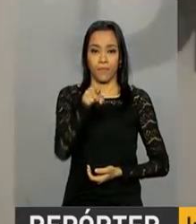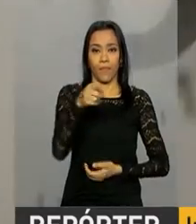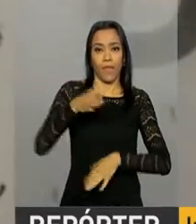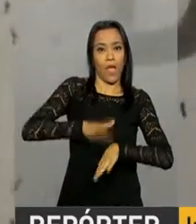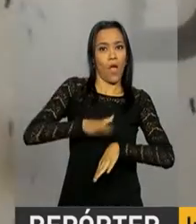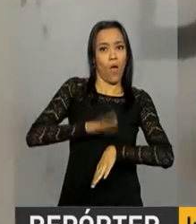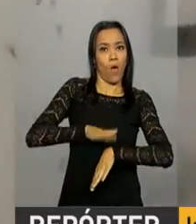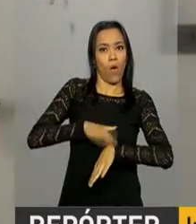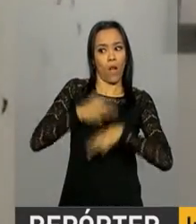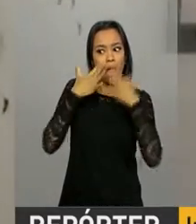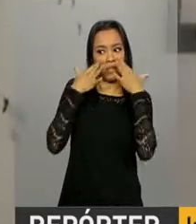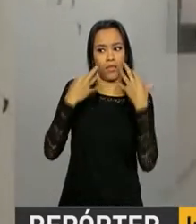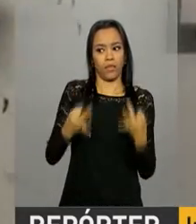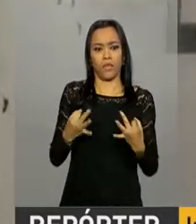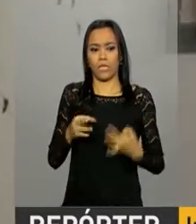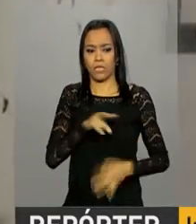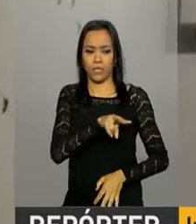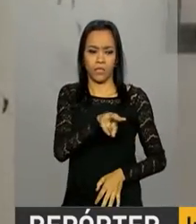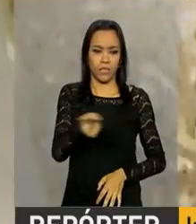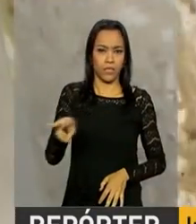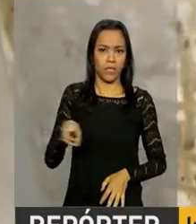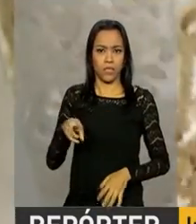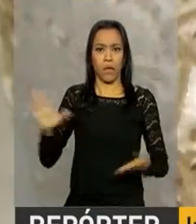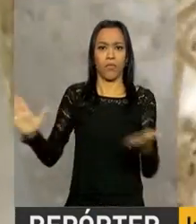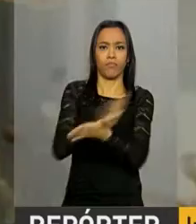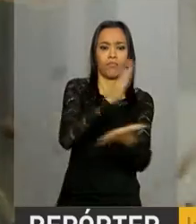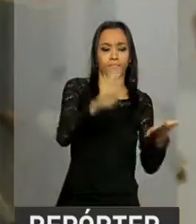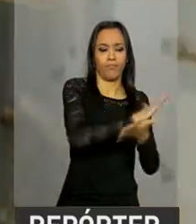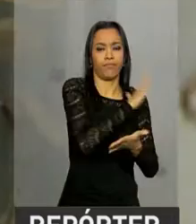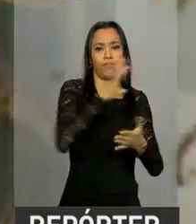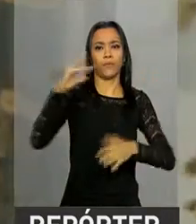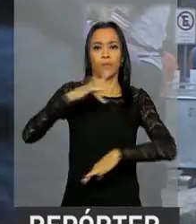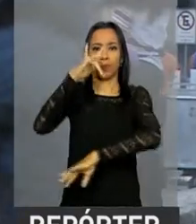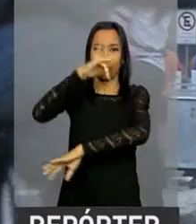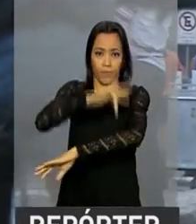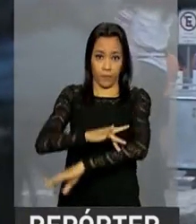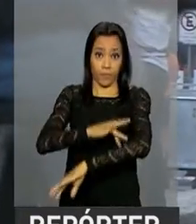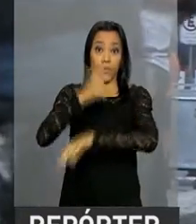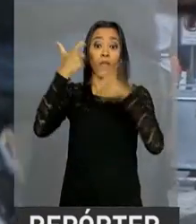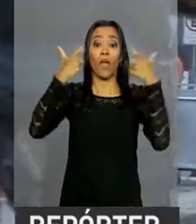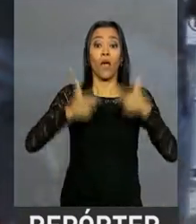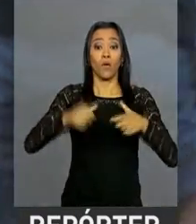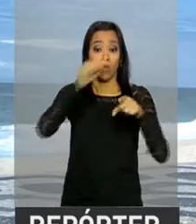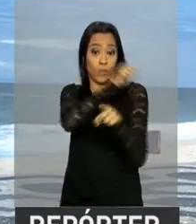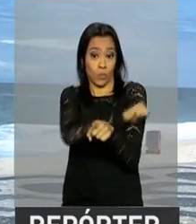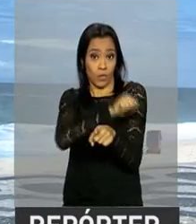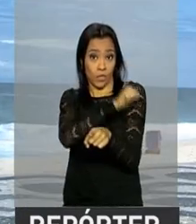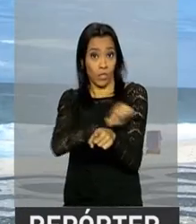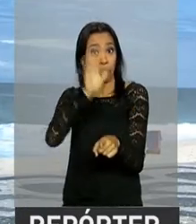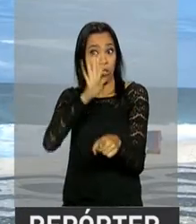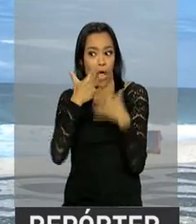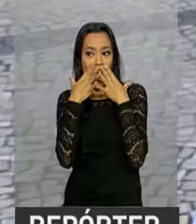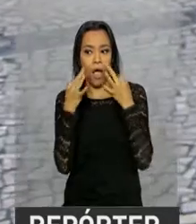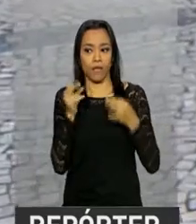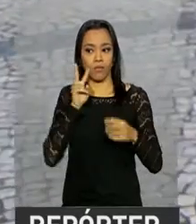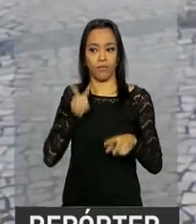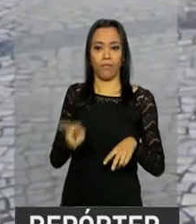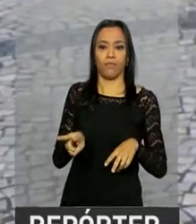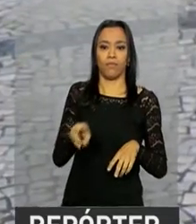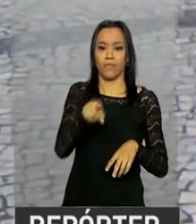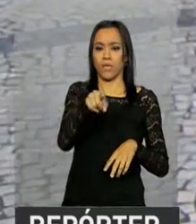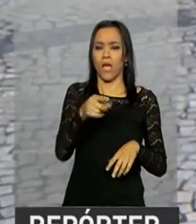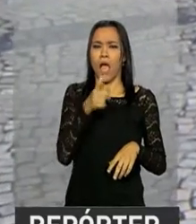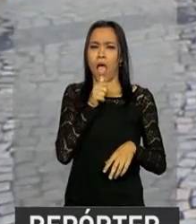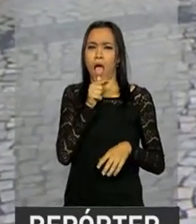É hora de ficar ainda mais alerta no combate ao mosquito Aedes aegypti. No Rio de Janeiro, a população já está de olho. Não